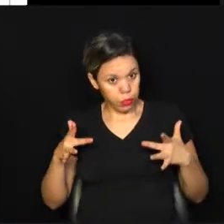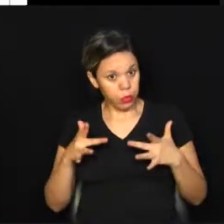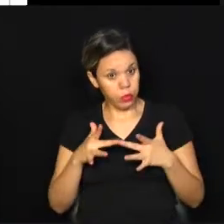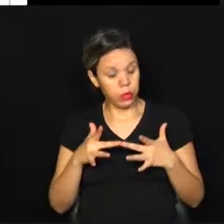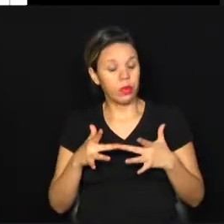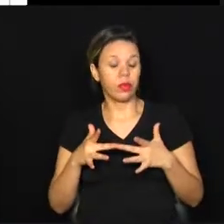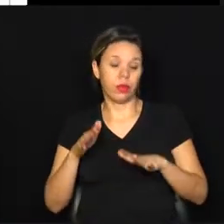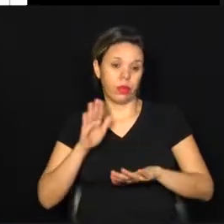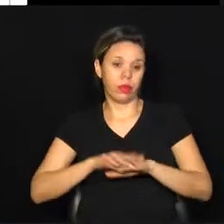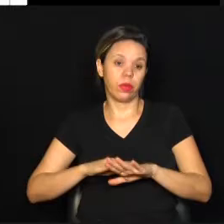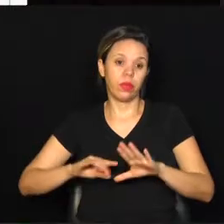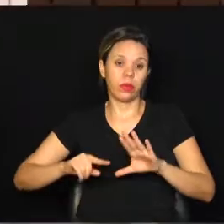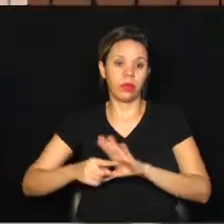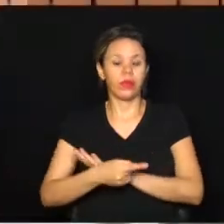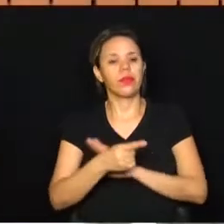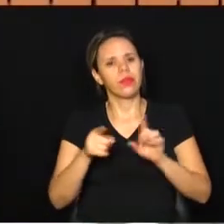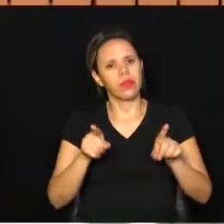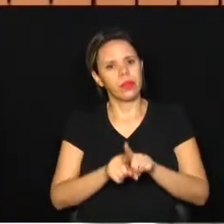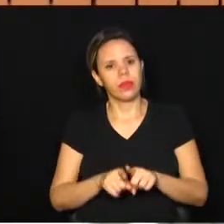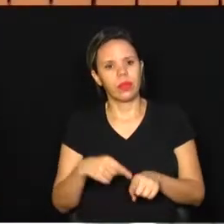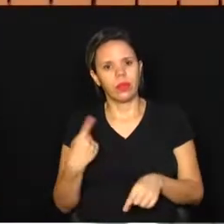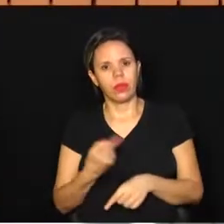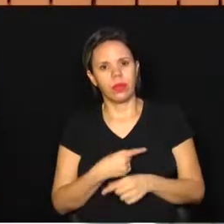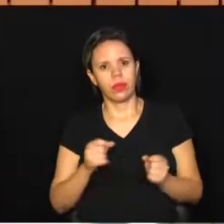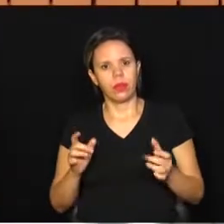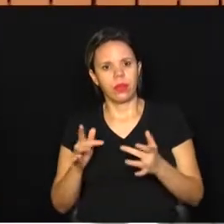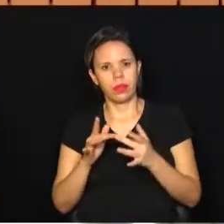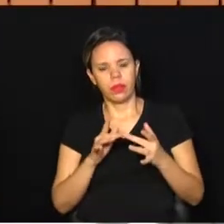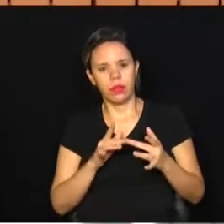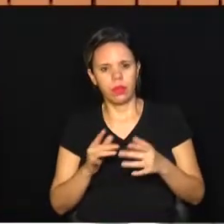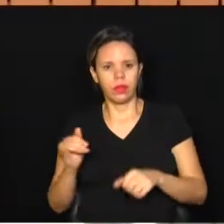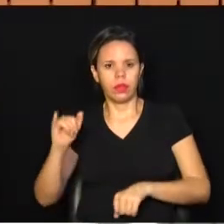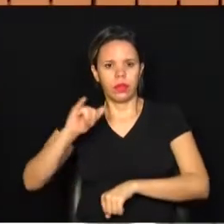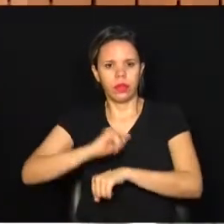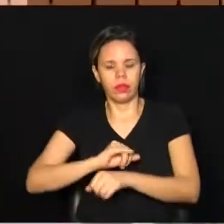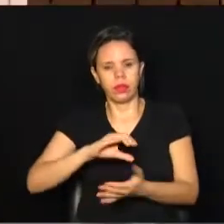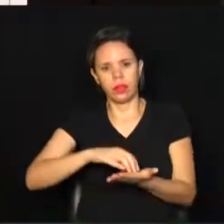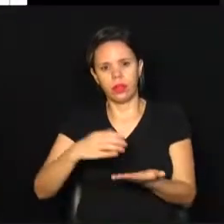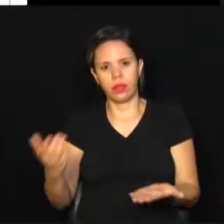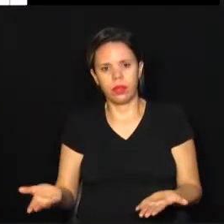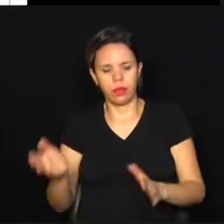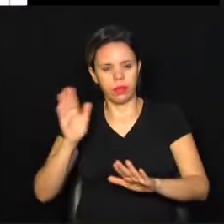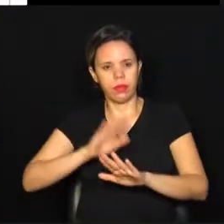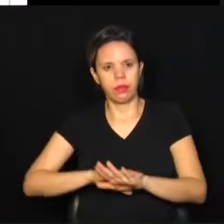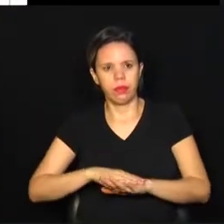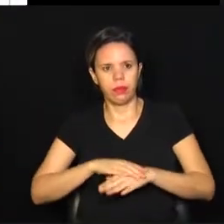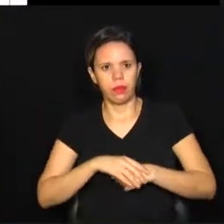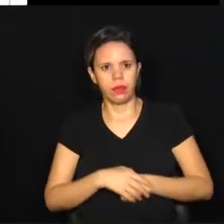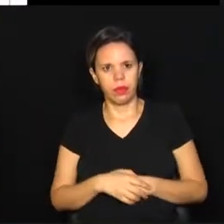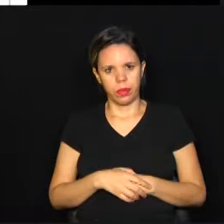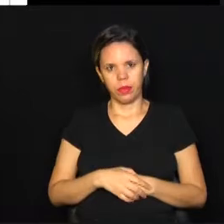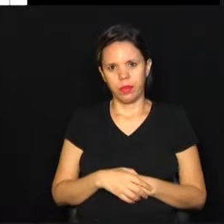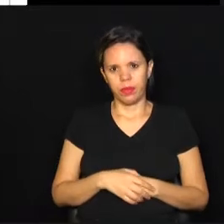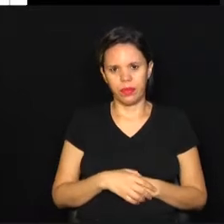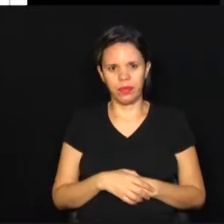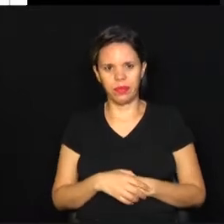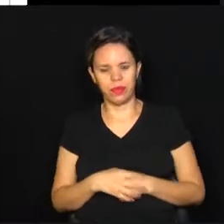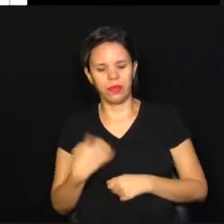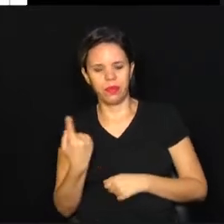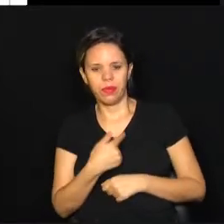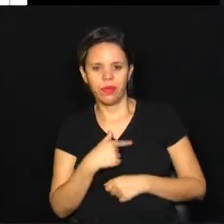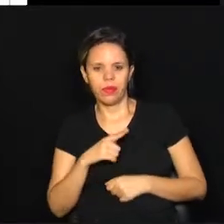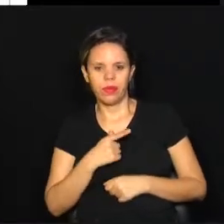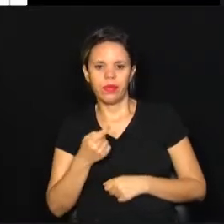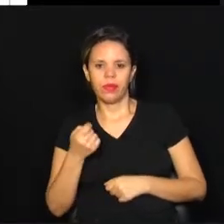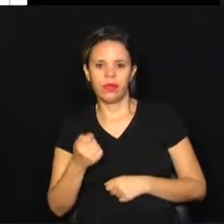fundo. E outra, uma conexão que pode conectar o aeroporto de Viracopos por trás. E se a gente tem, é quase